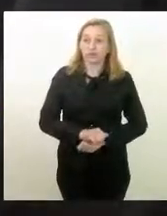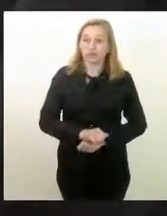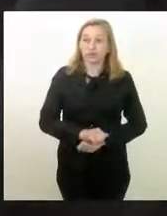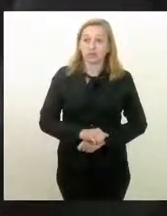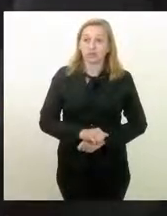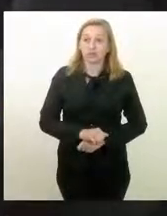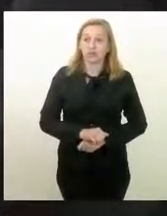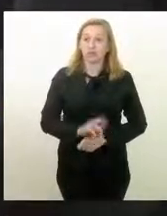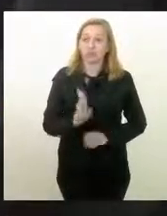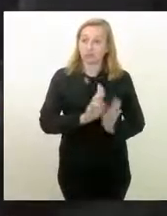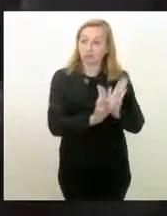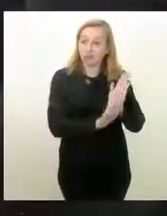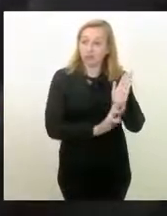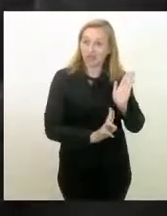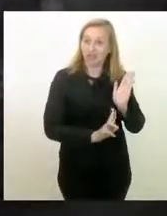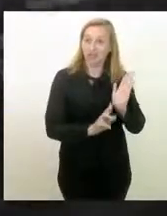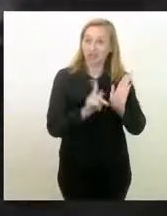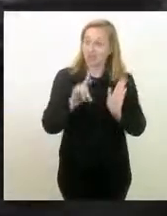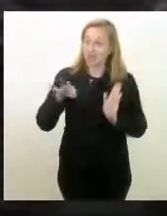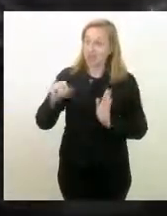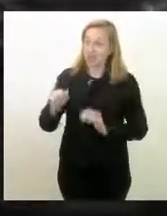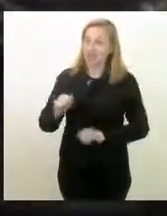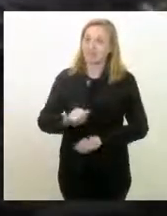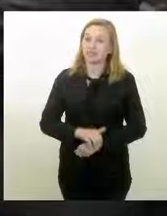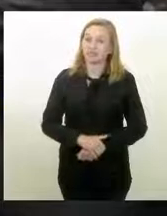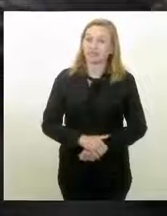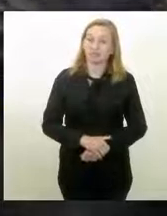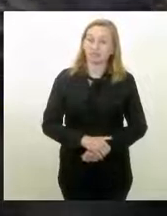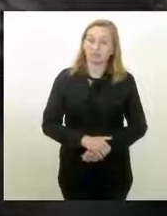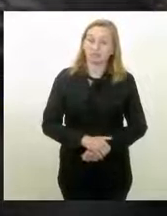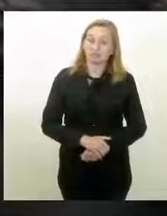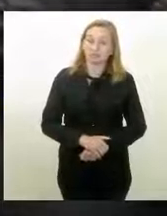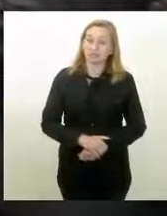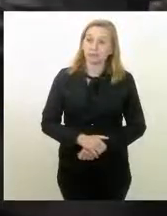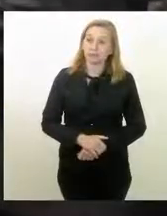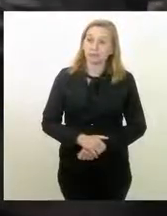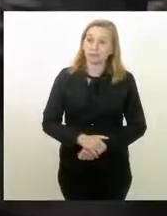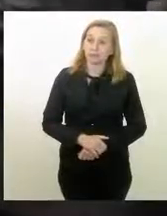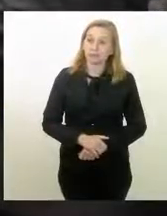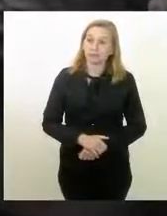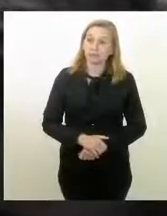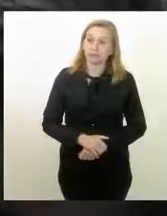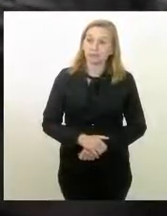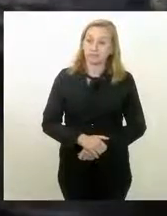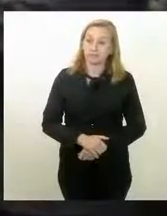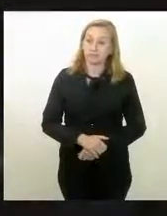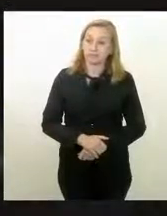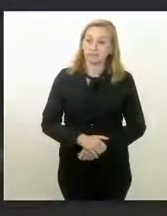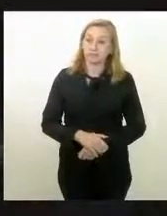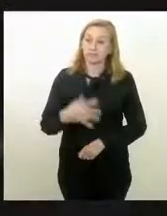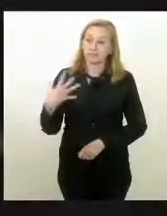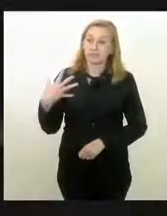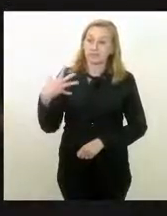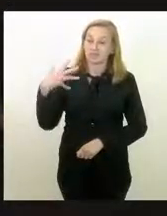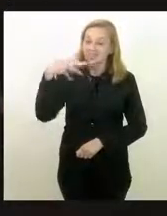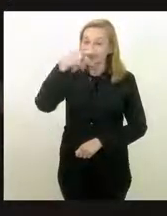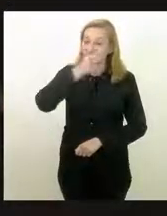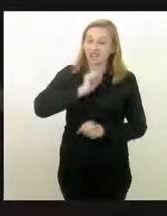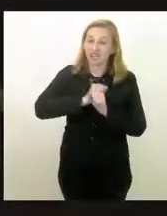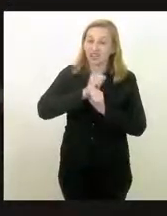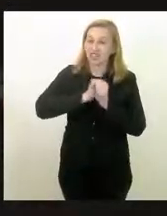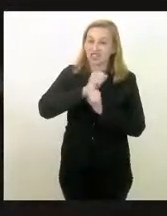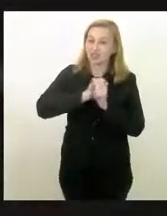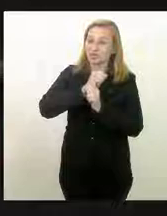gravado aqui nessa placa que vai ficar para a eternidade, é muita força, mas vai ficar por muitos e muitos